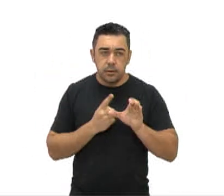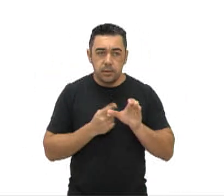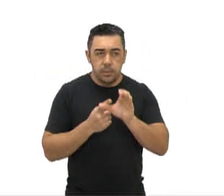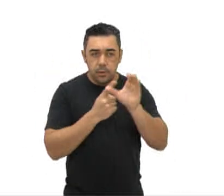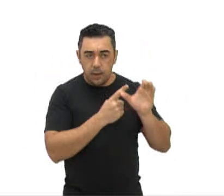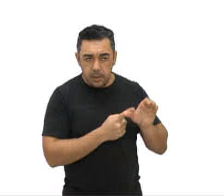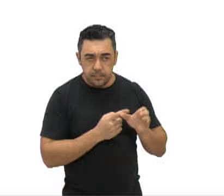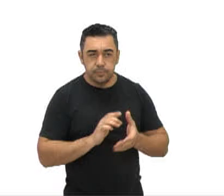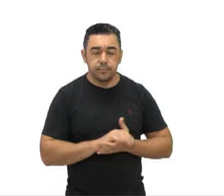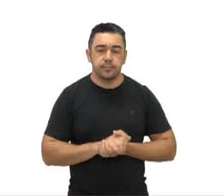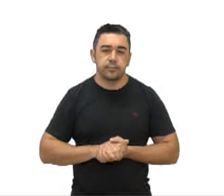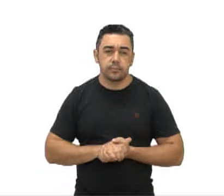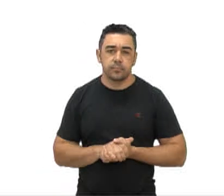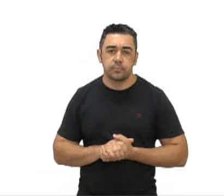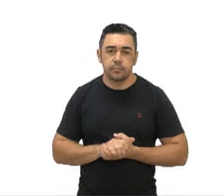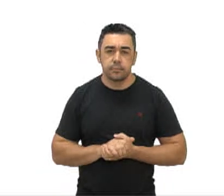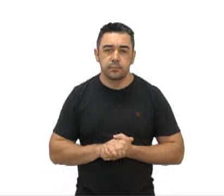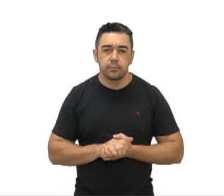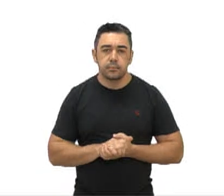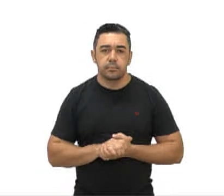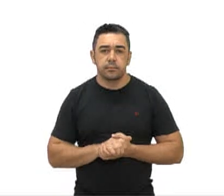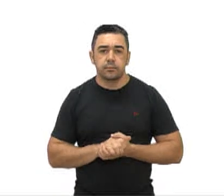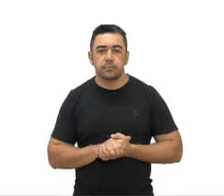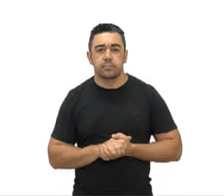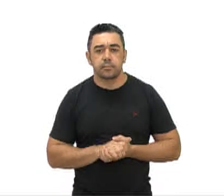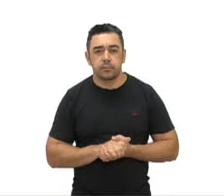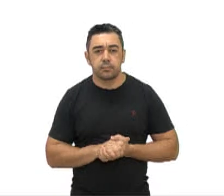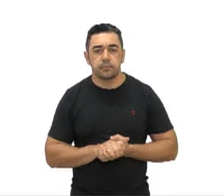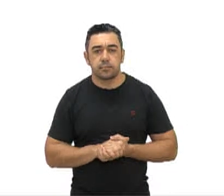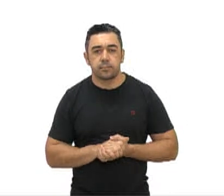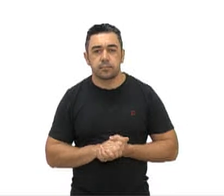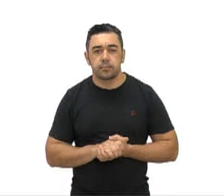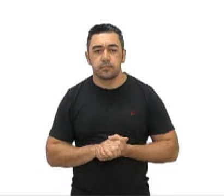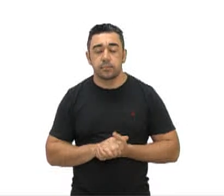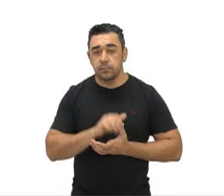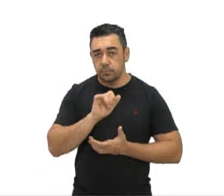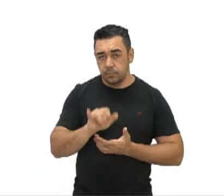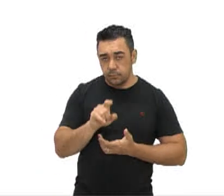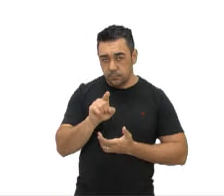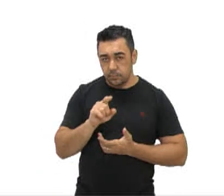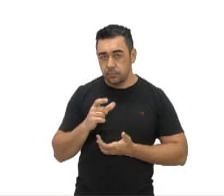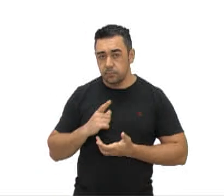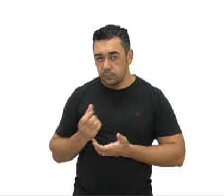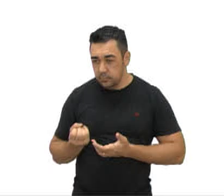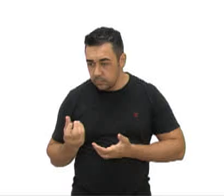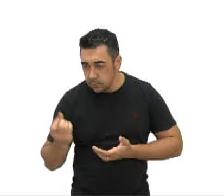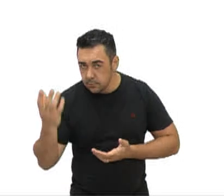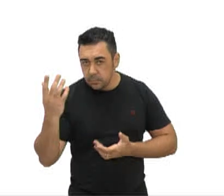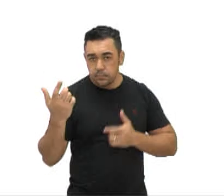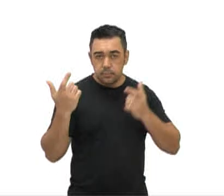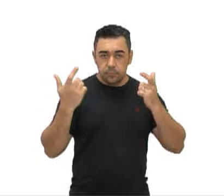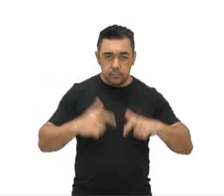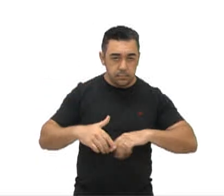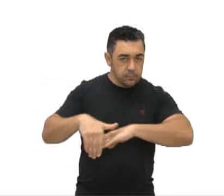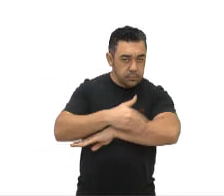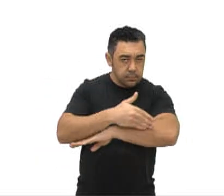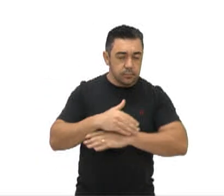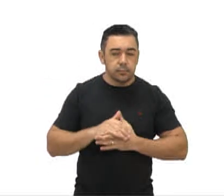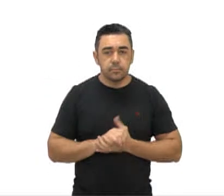Então, nós vamos ver a previsão do tempo para algumas cidades. Se vai você de viagem a algumas calles, se você vai viajar para algumas ruas,